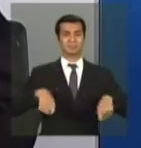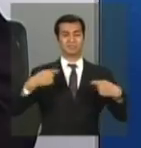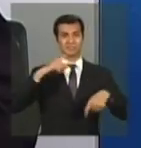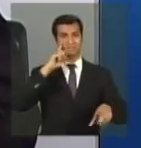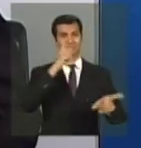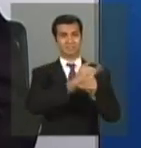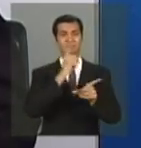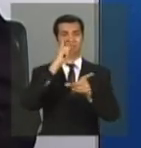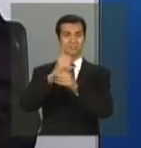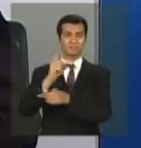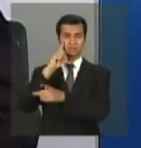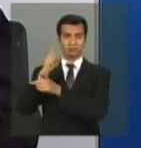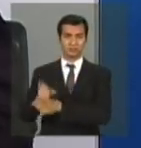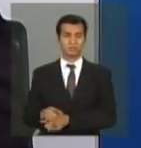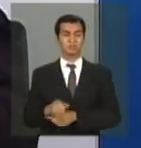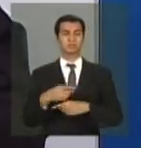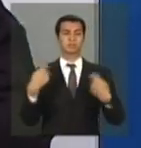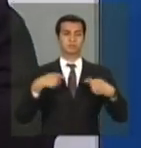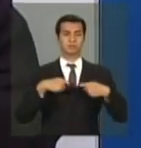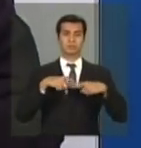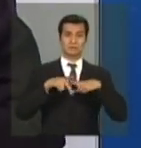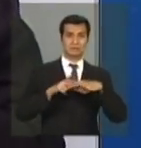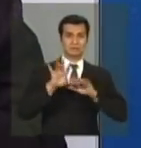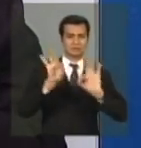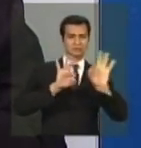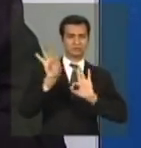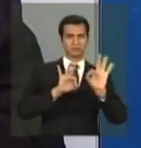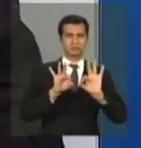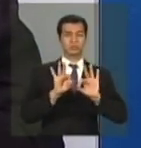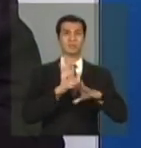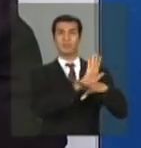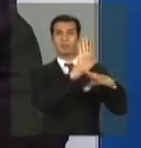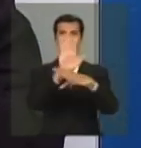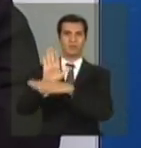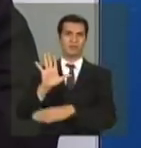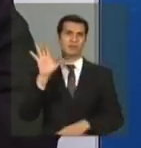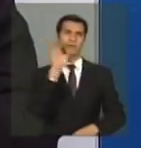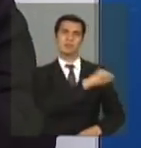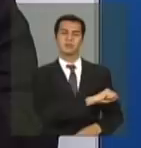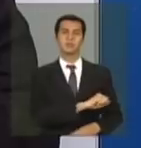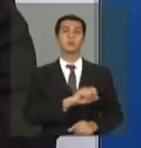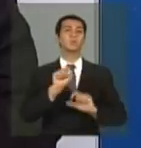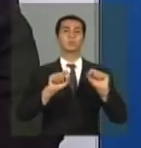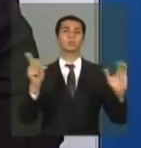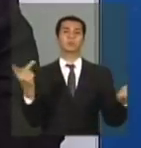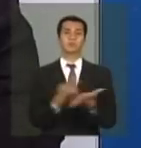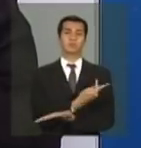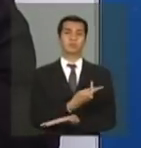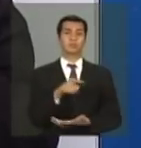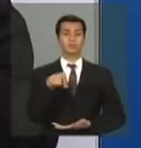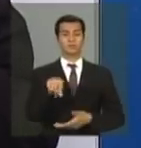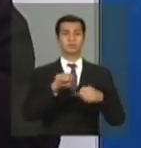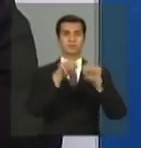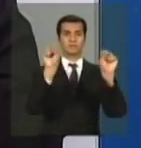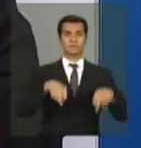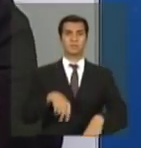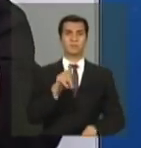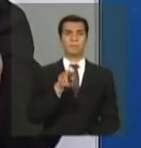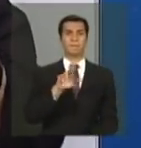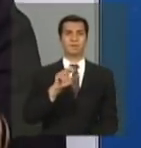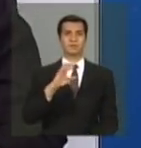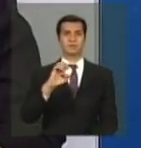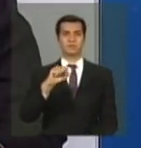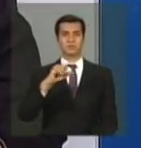encontradas e regularizadas essa situação, enfim, precisam ser acudidas logo, o que está acontecendo? O sistema presença, ao abrir